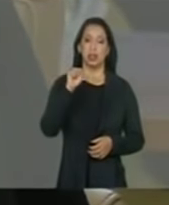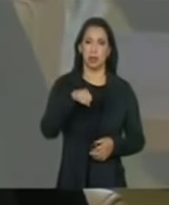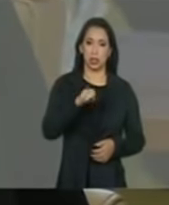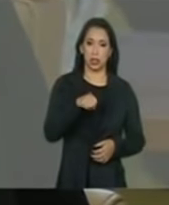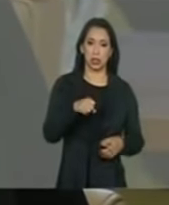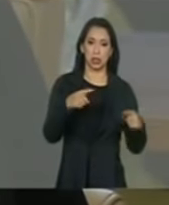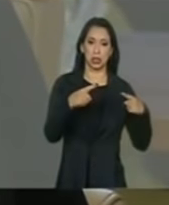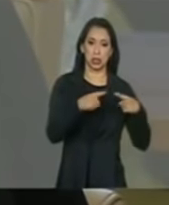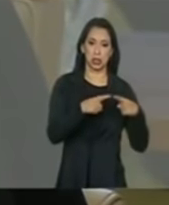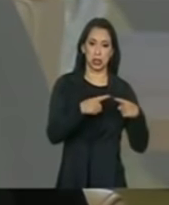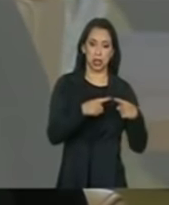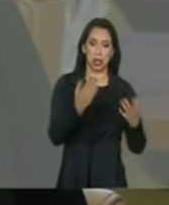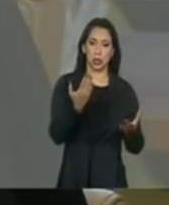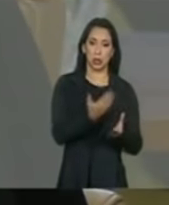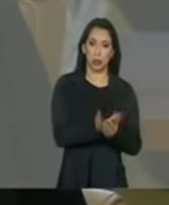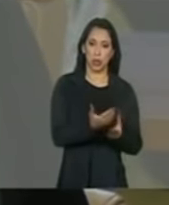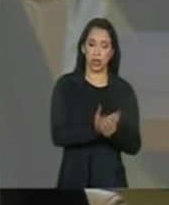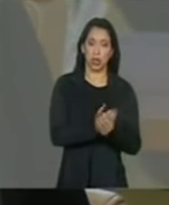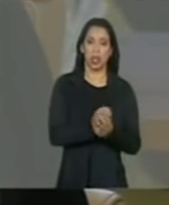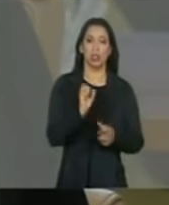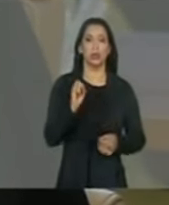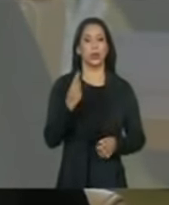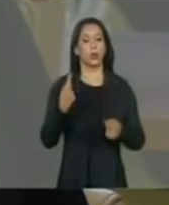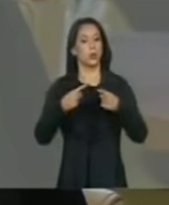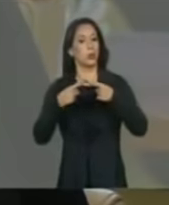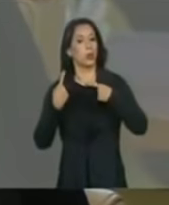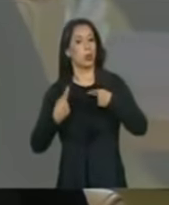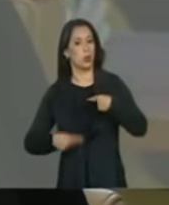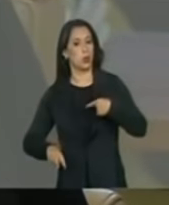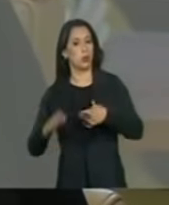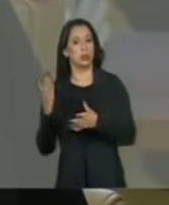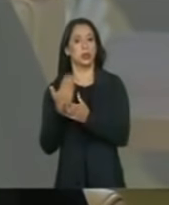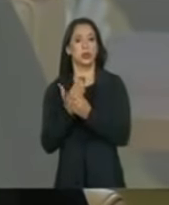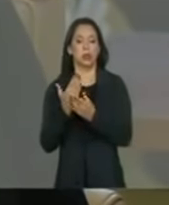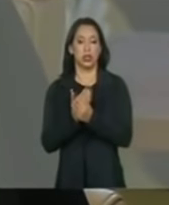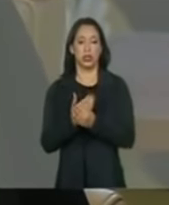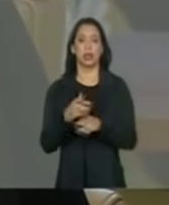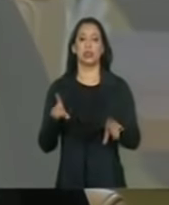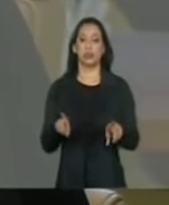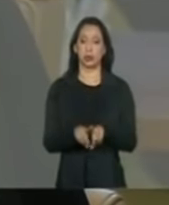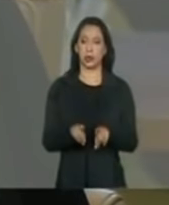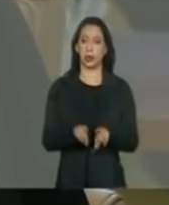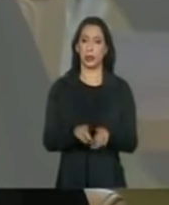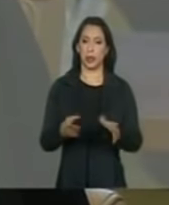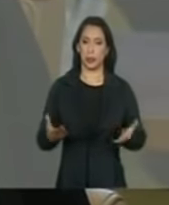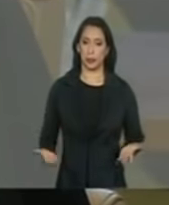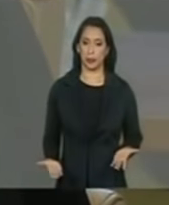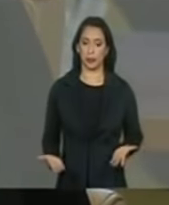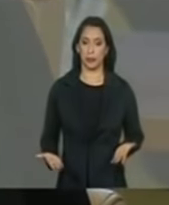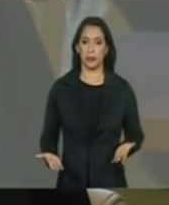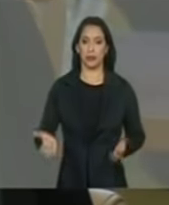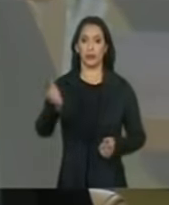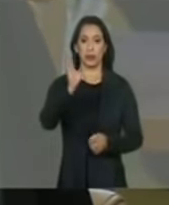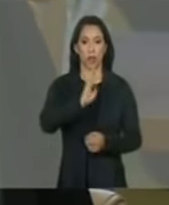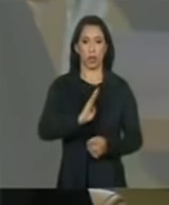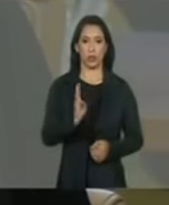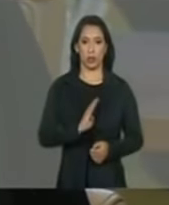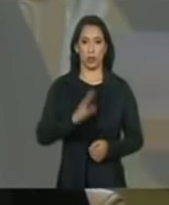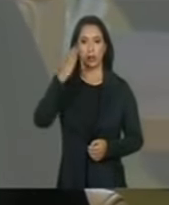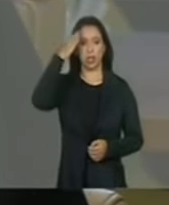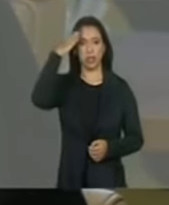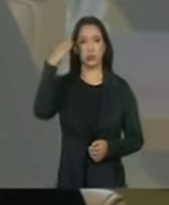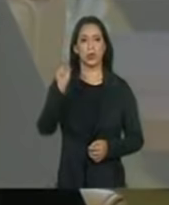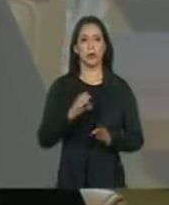trânsito em julgado quanto os que admitem a execução provisória o brasil sabemos todos